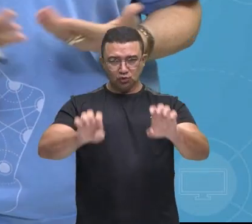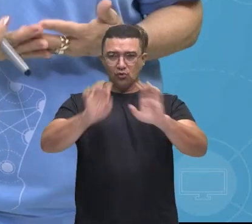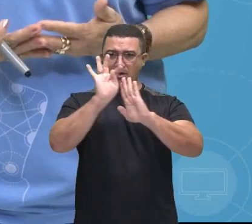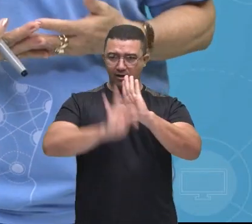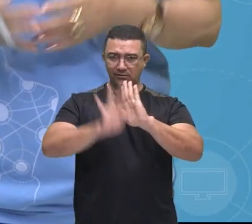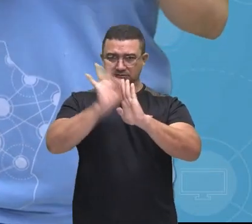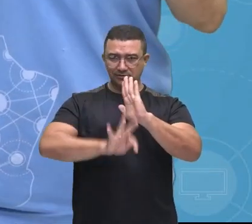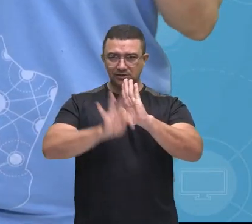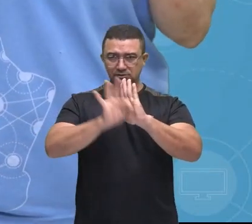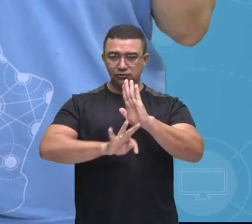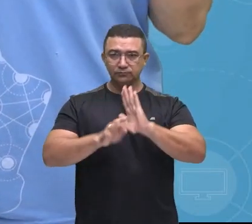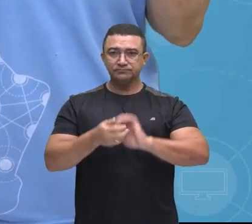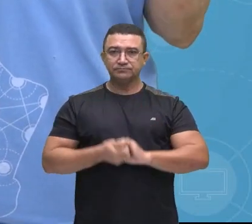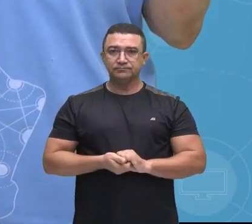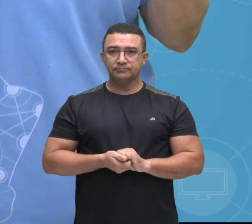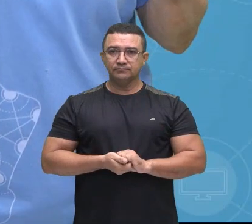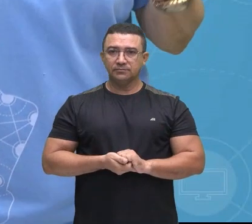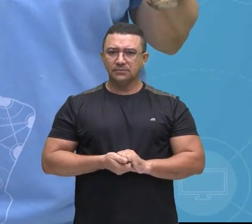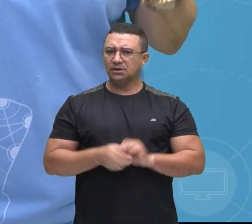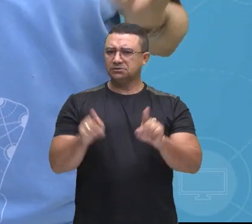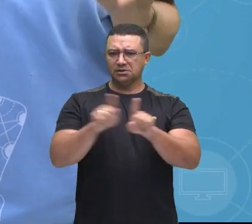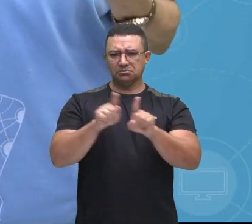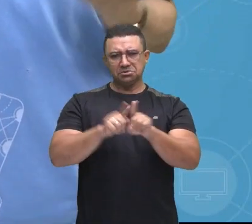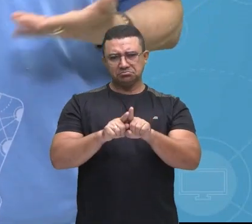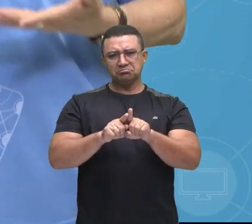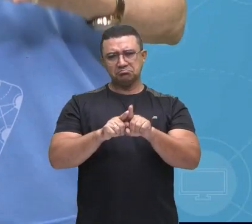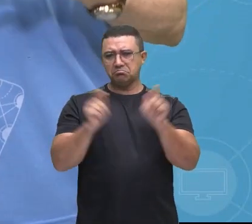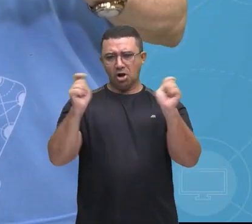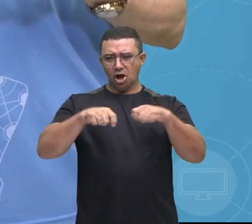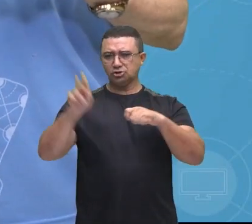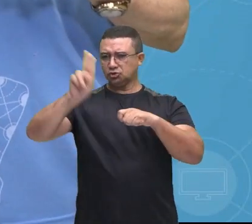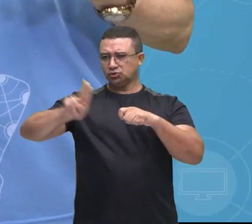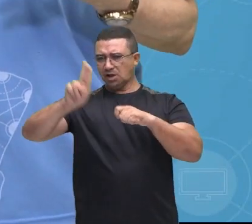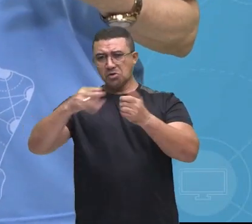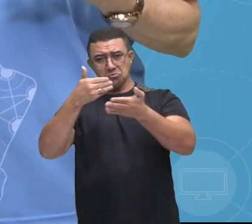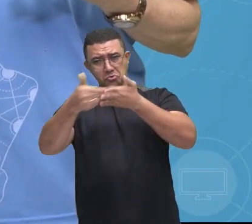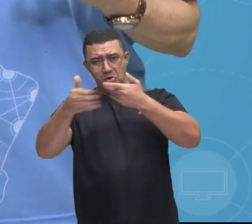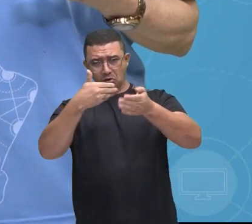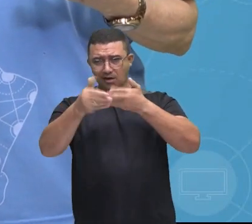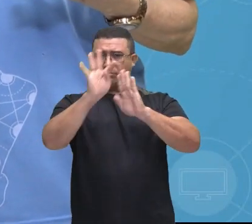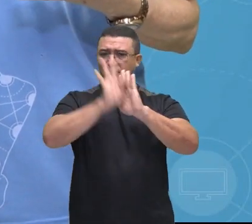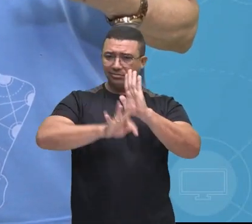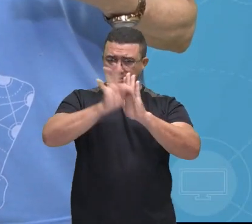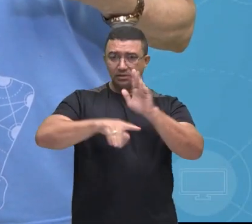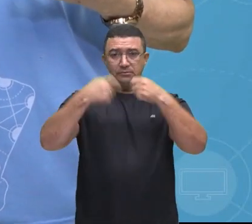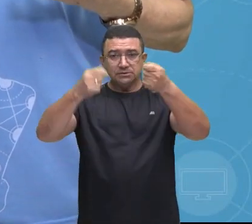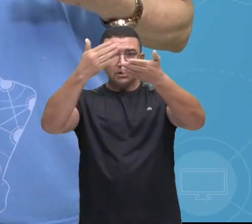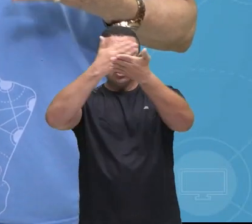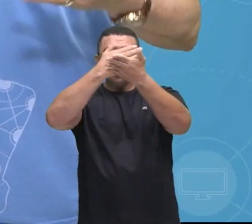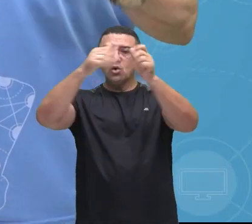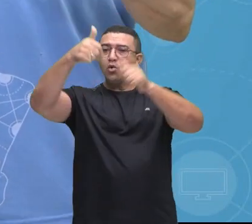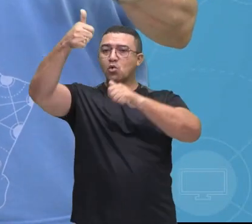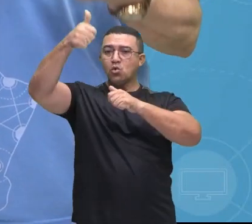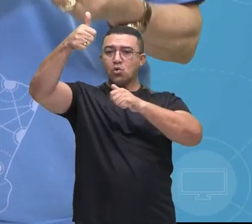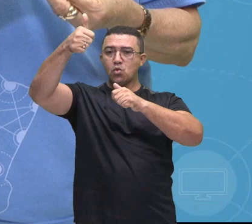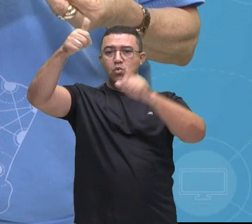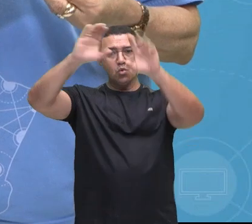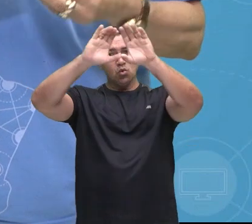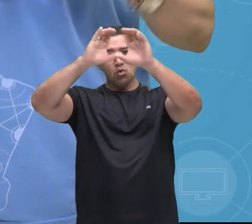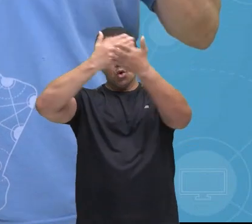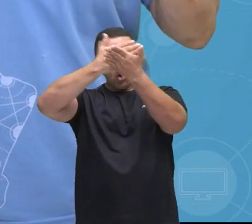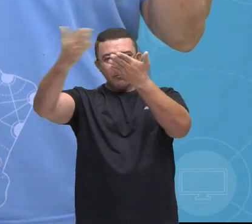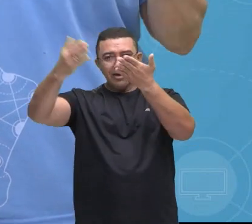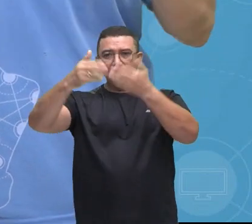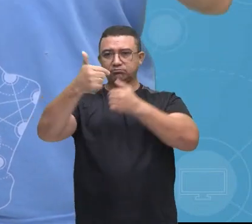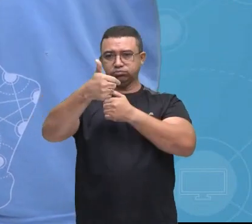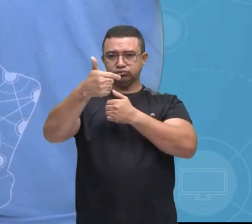texto, e isso serve para qualquer texto, ele tem que ter esse início, esse meio e esse